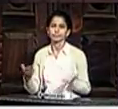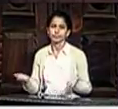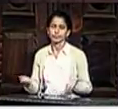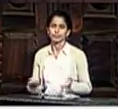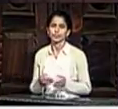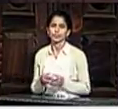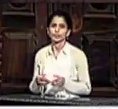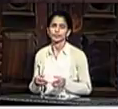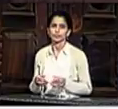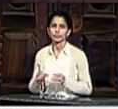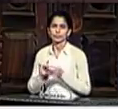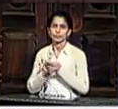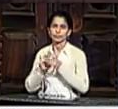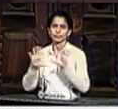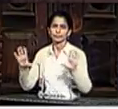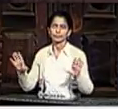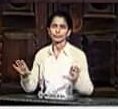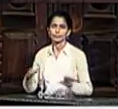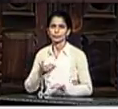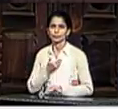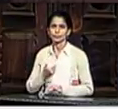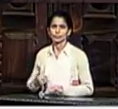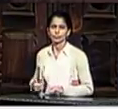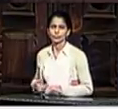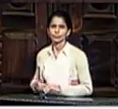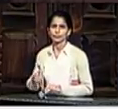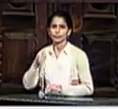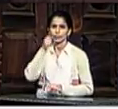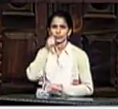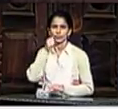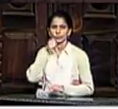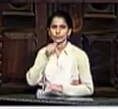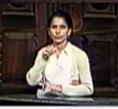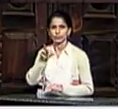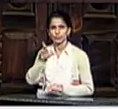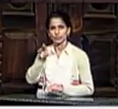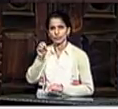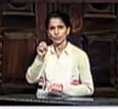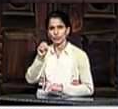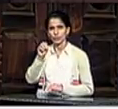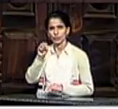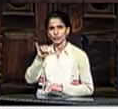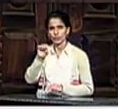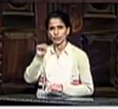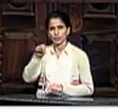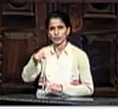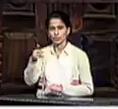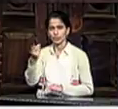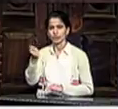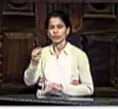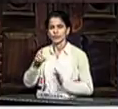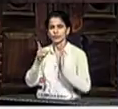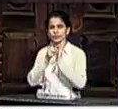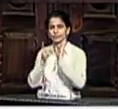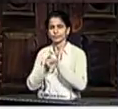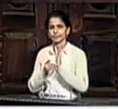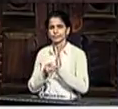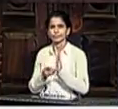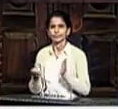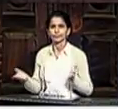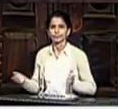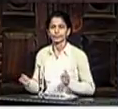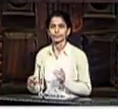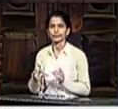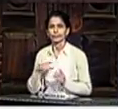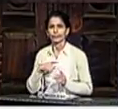na época a governadora Rosinha legislar por decreto diante de uma